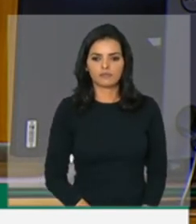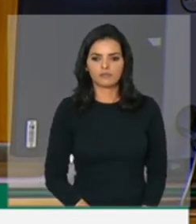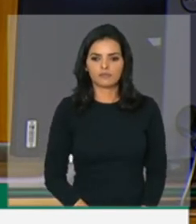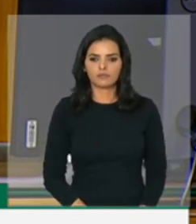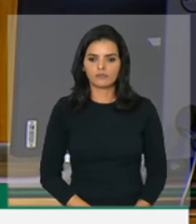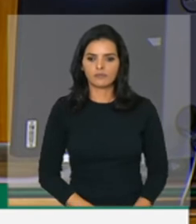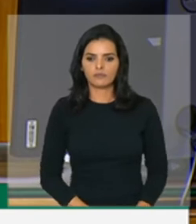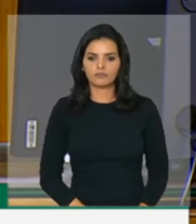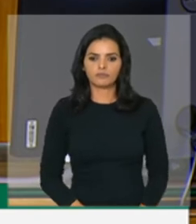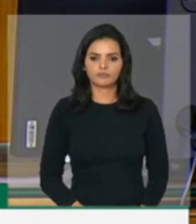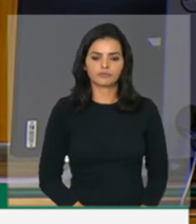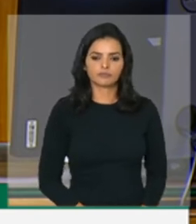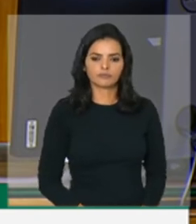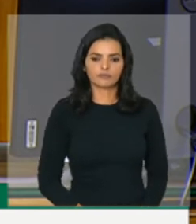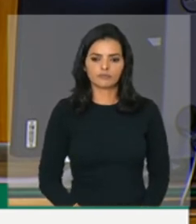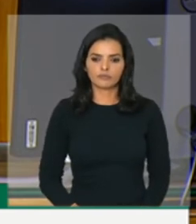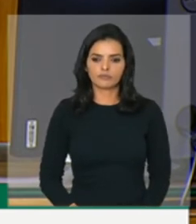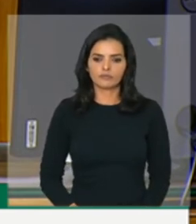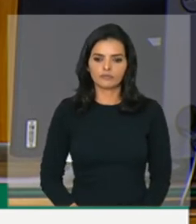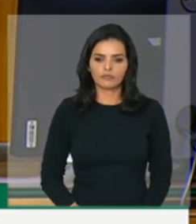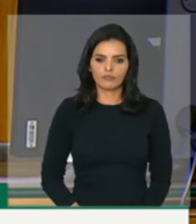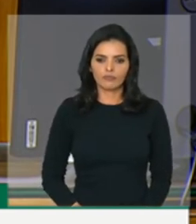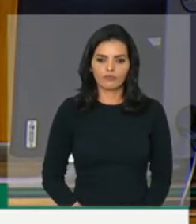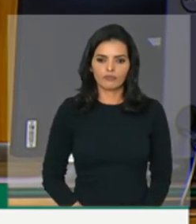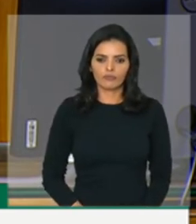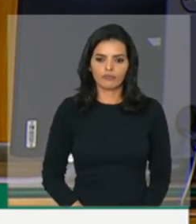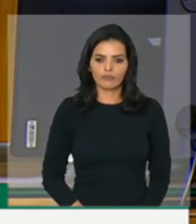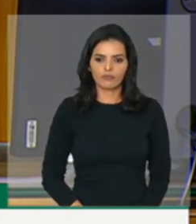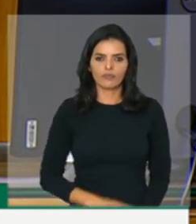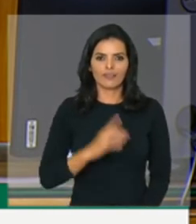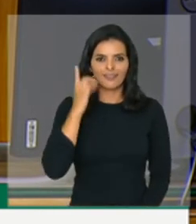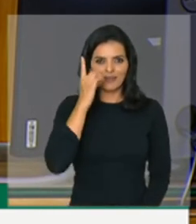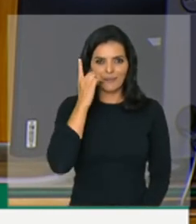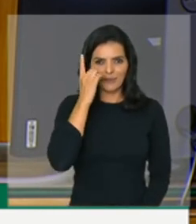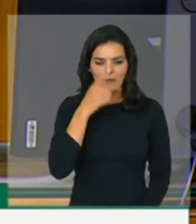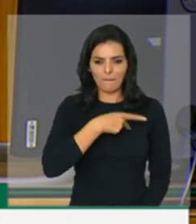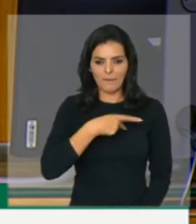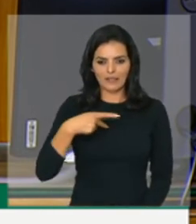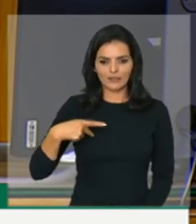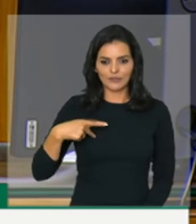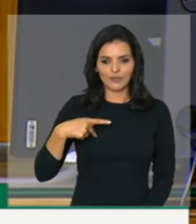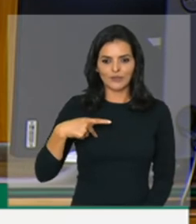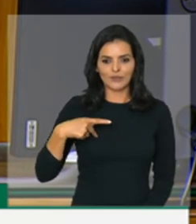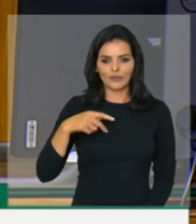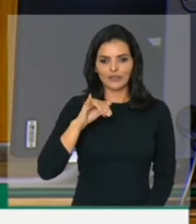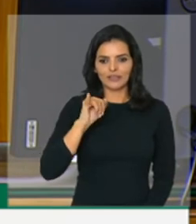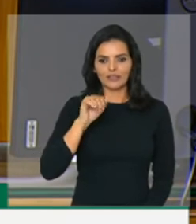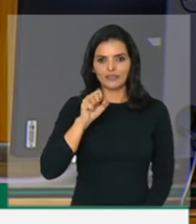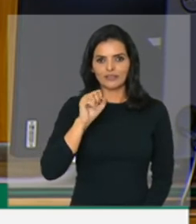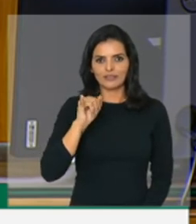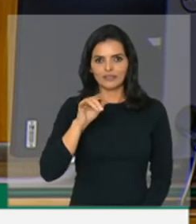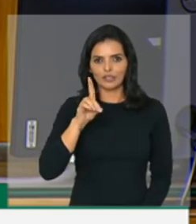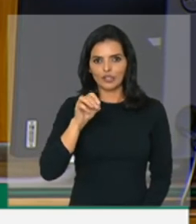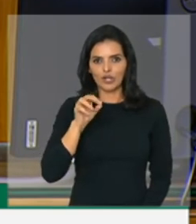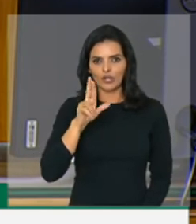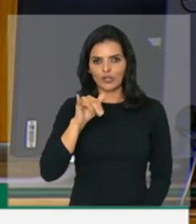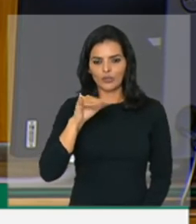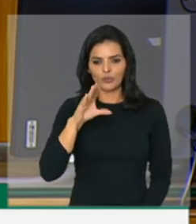Os colegas foram embora, sexta-feira. Deputado Pastor Sargento Isidório.